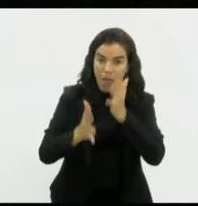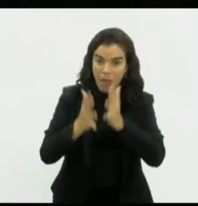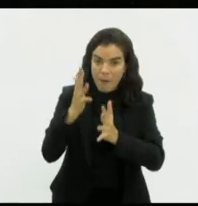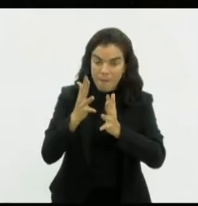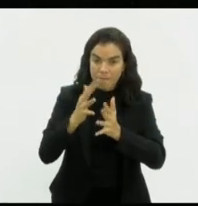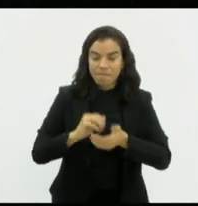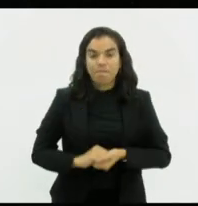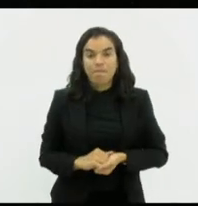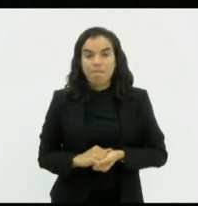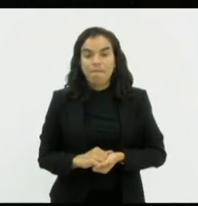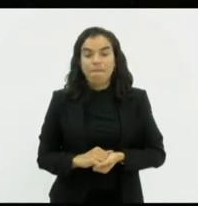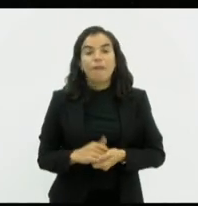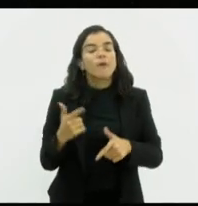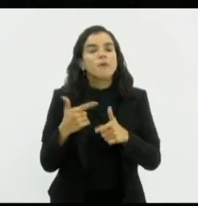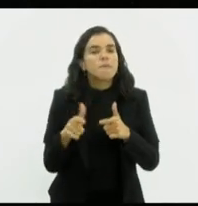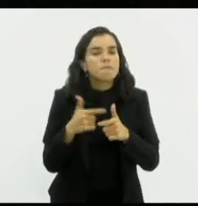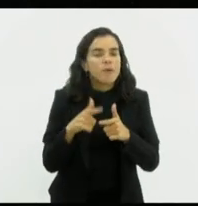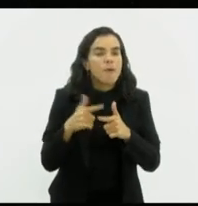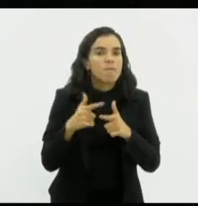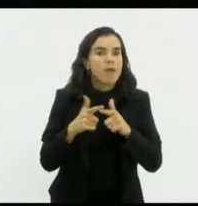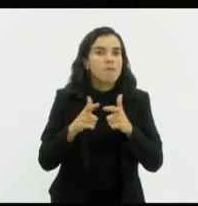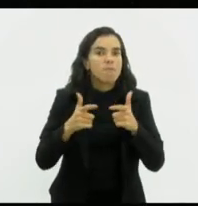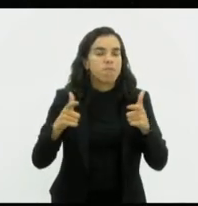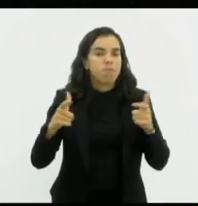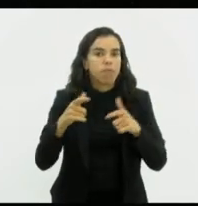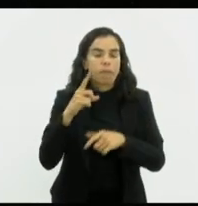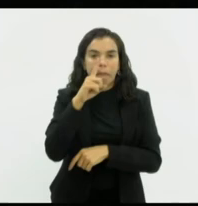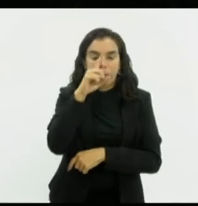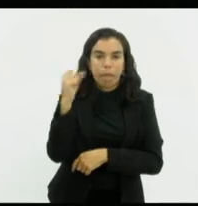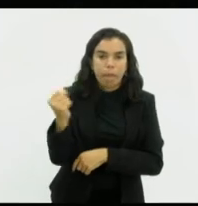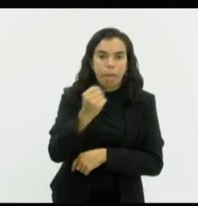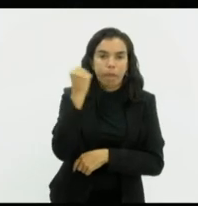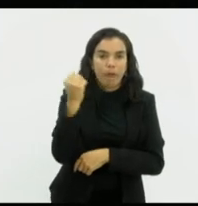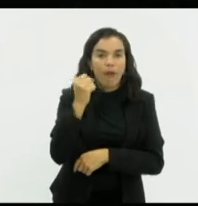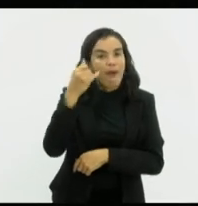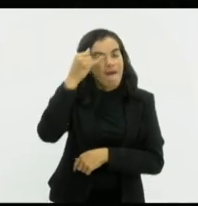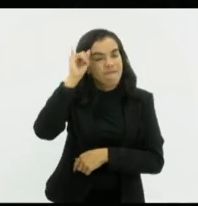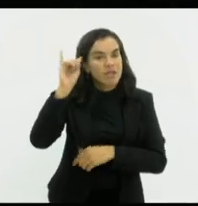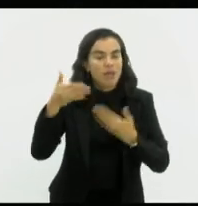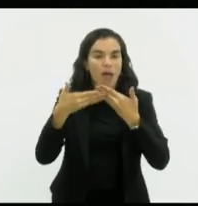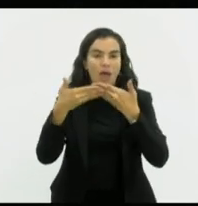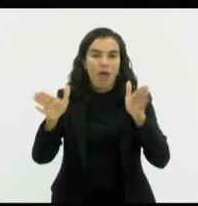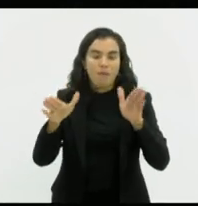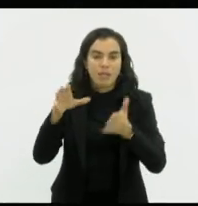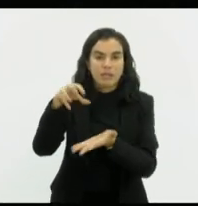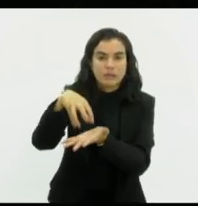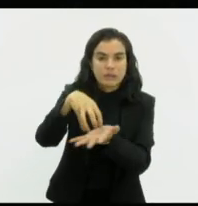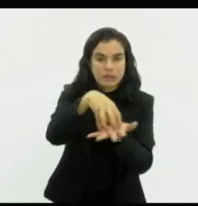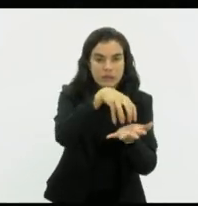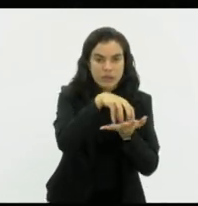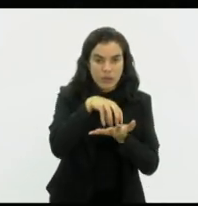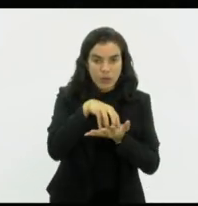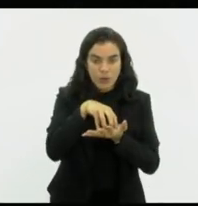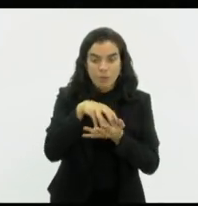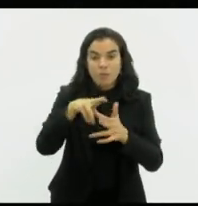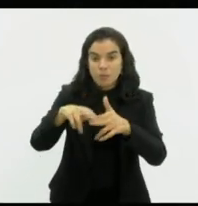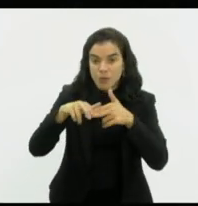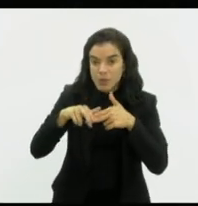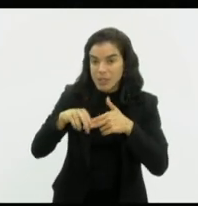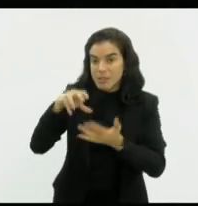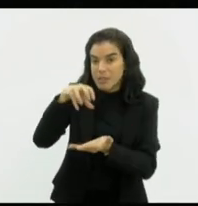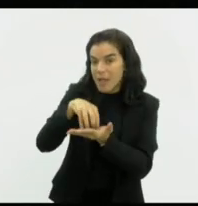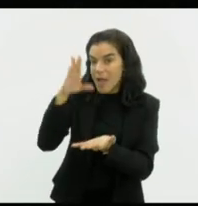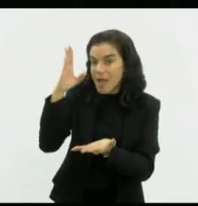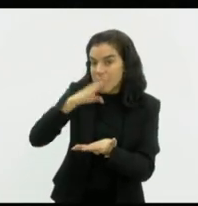incêndio. O problema foi tão grande que a própria emenda recomendou não abrir setores do hospital Bom Sucesso. Com isso, a ala da emergência